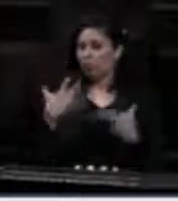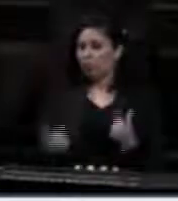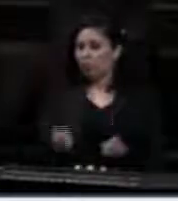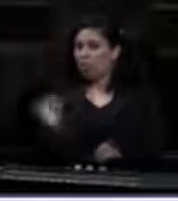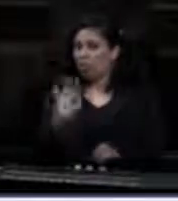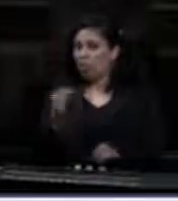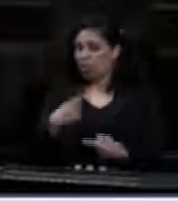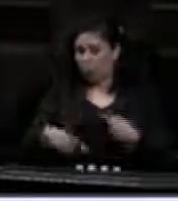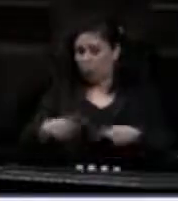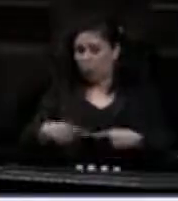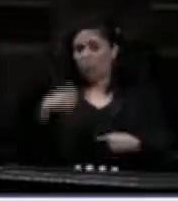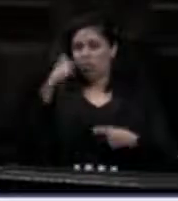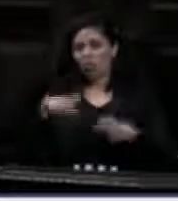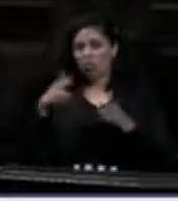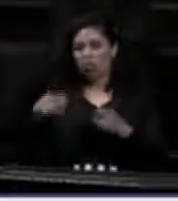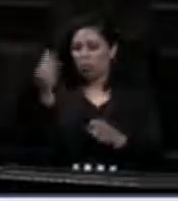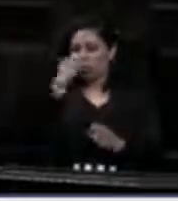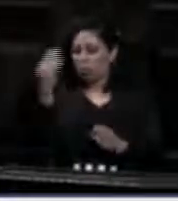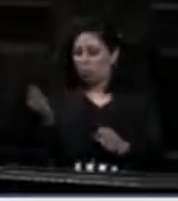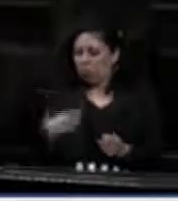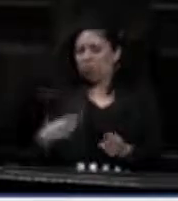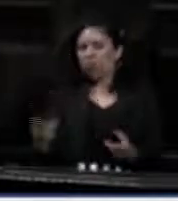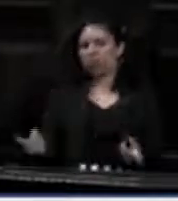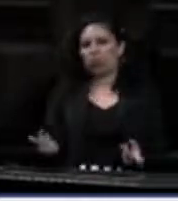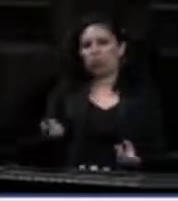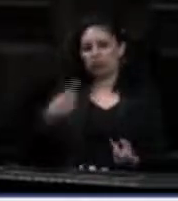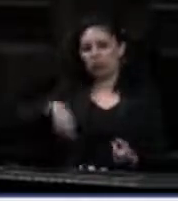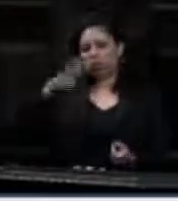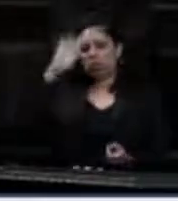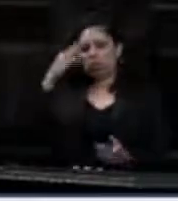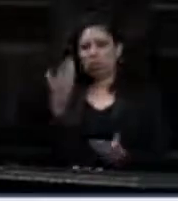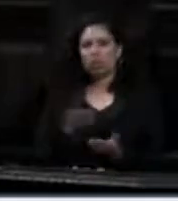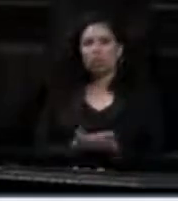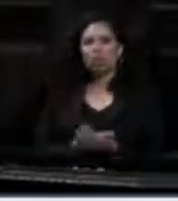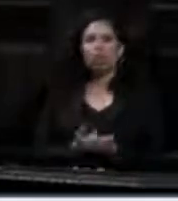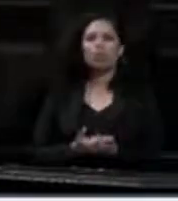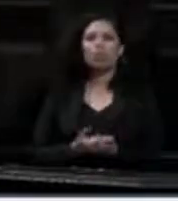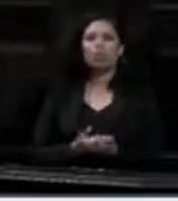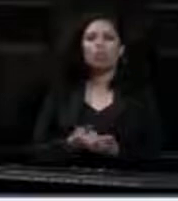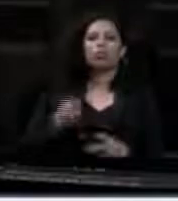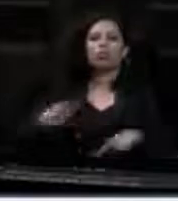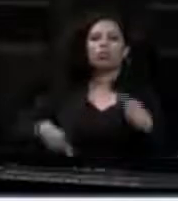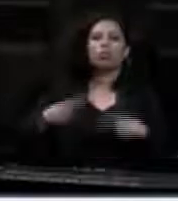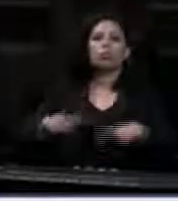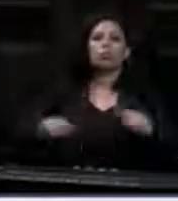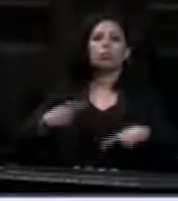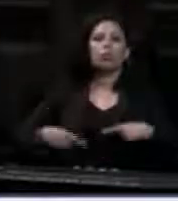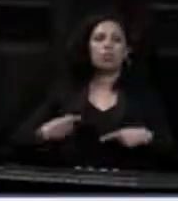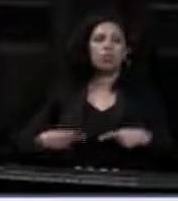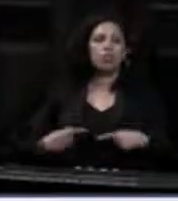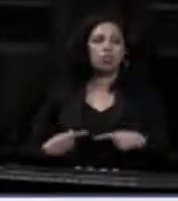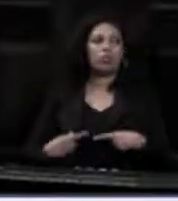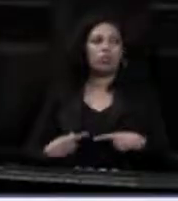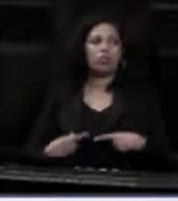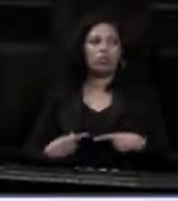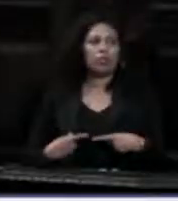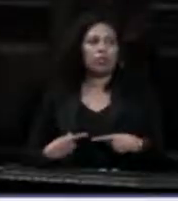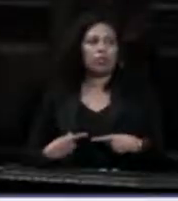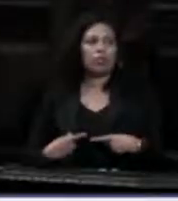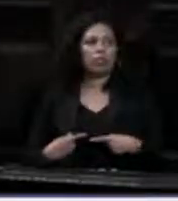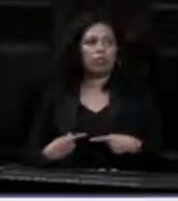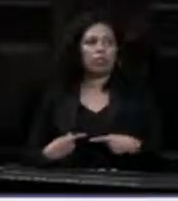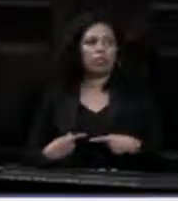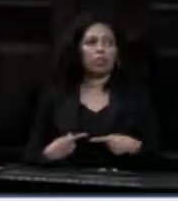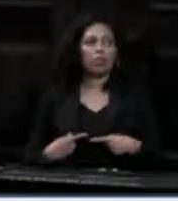próprio. E a gente acredita nisso, por isso está na política, ainda que eu poderia, deputado Eliomar,